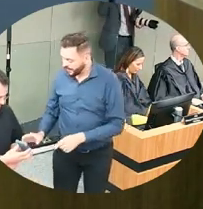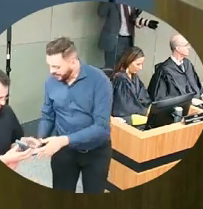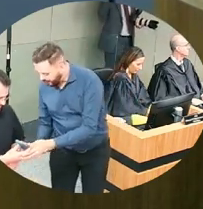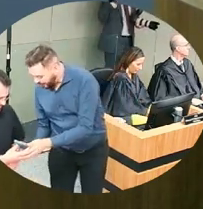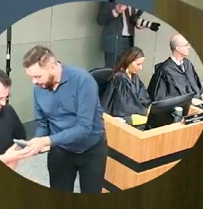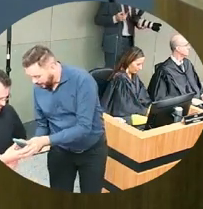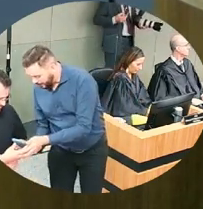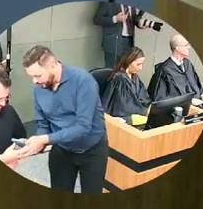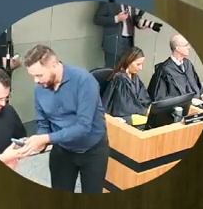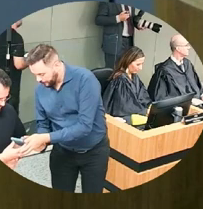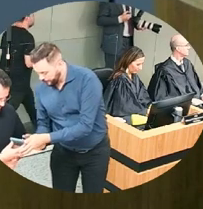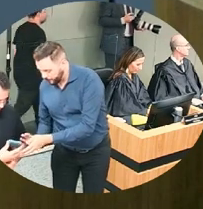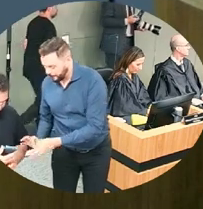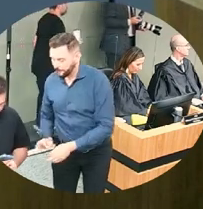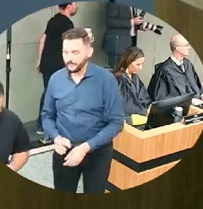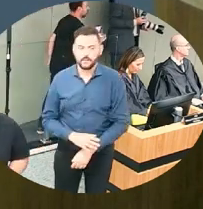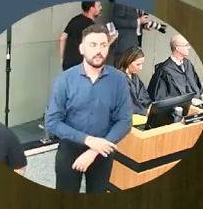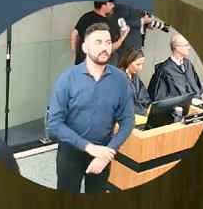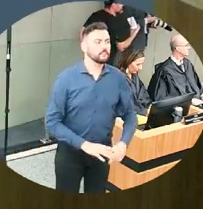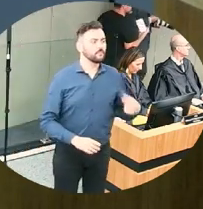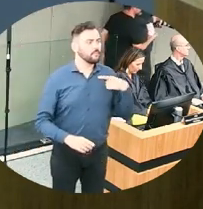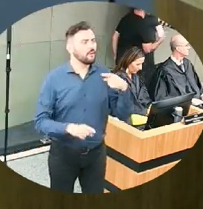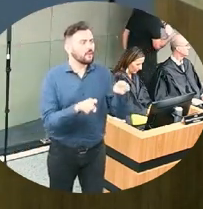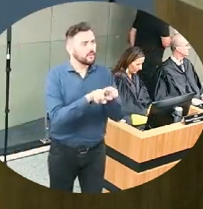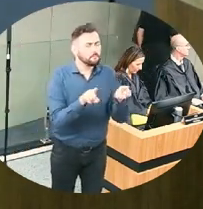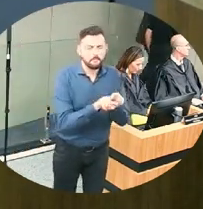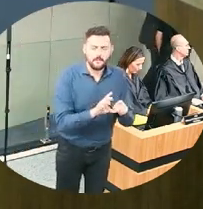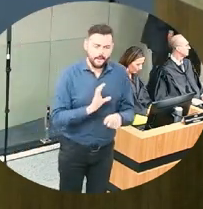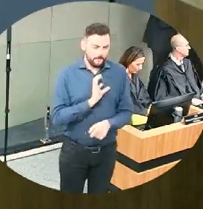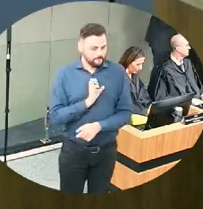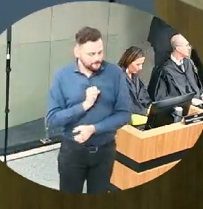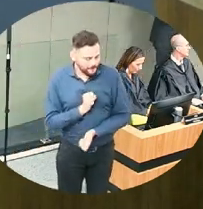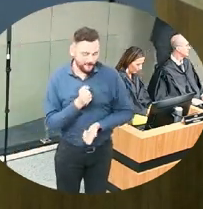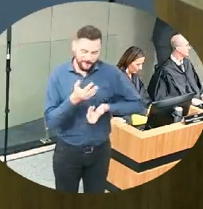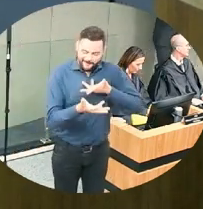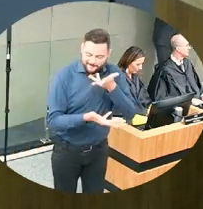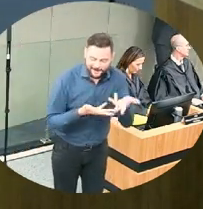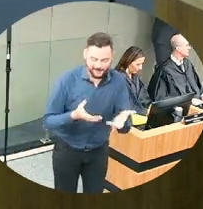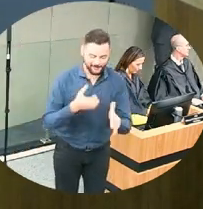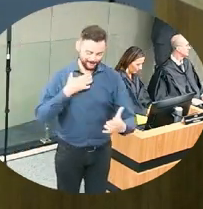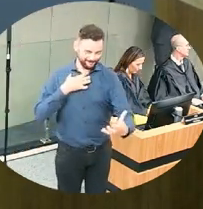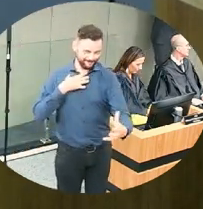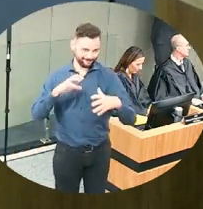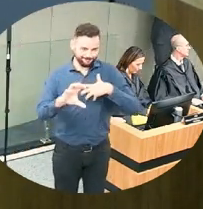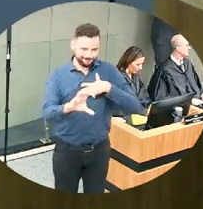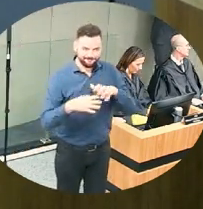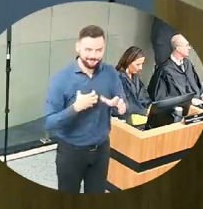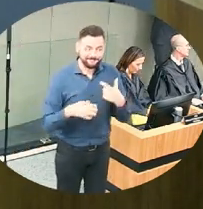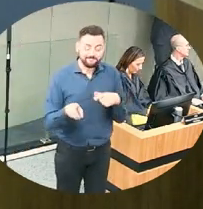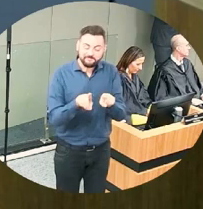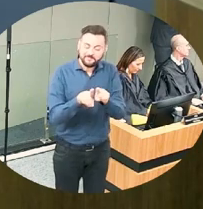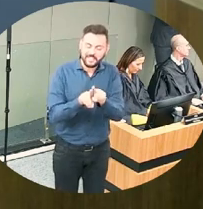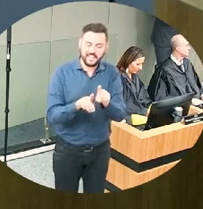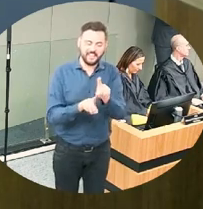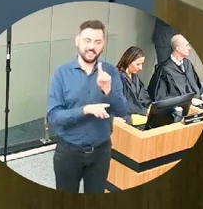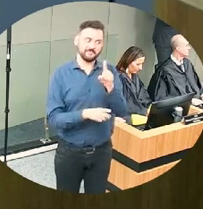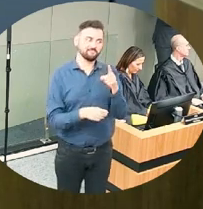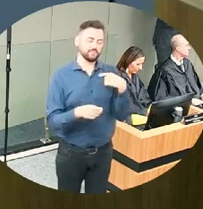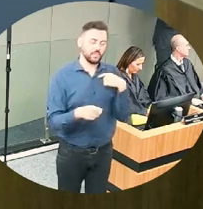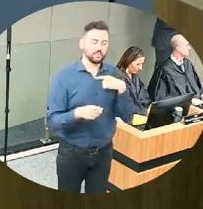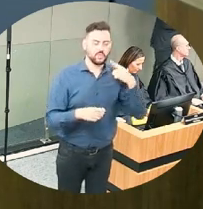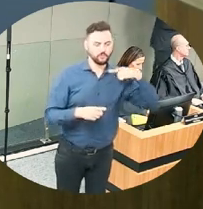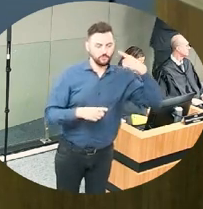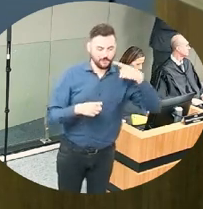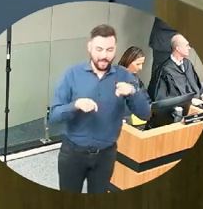amor empatia e é esse amor que eu trago de todos os advogados e advogadas para este tribunal para